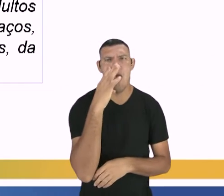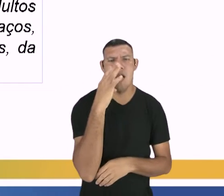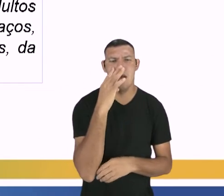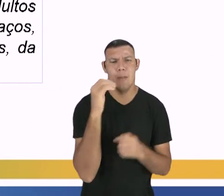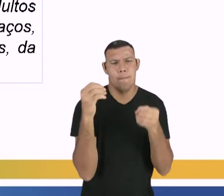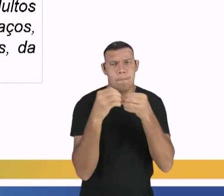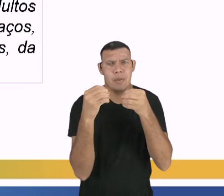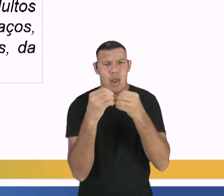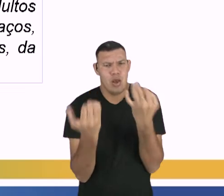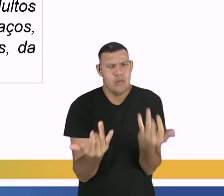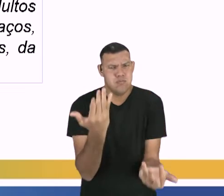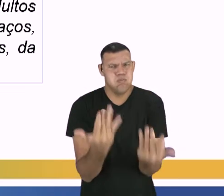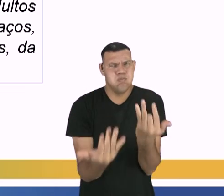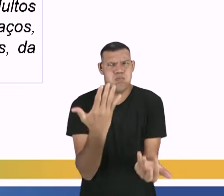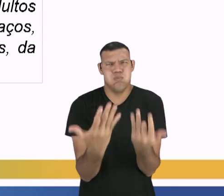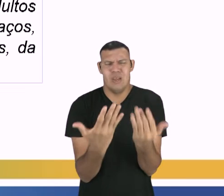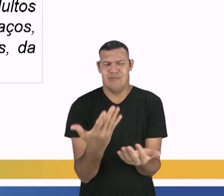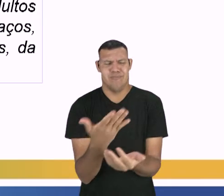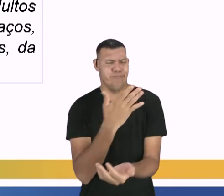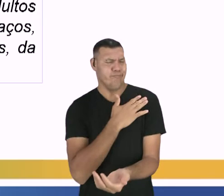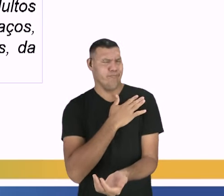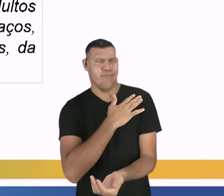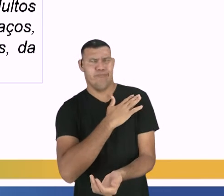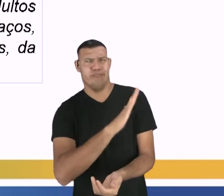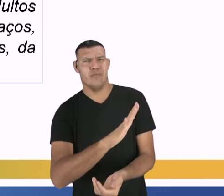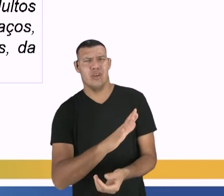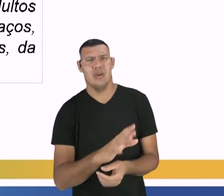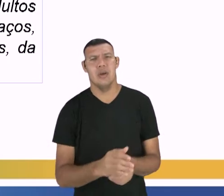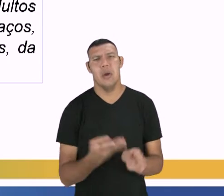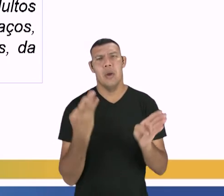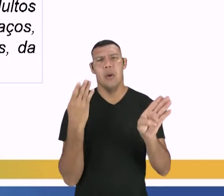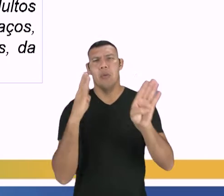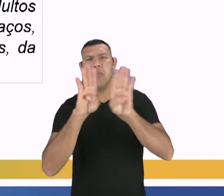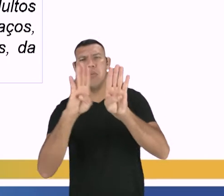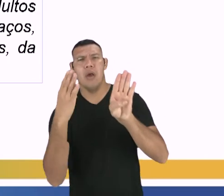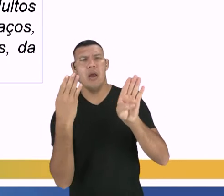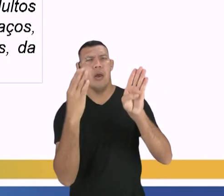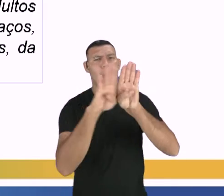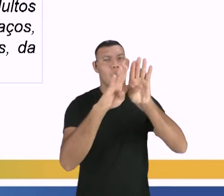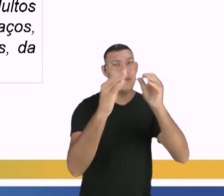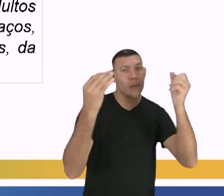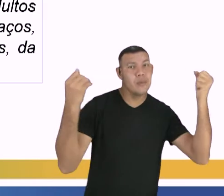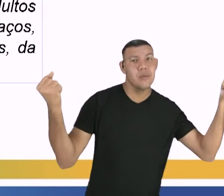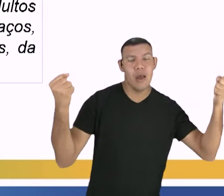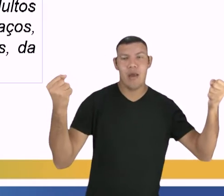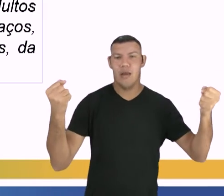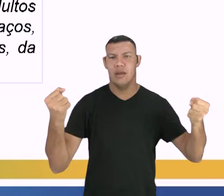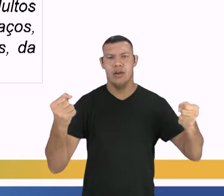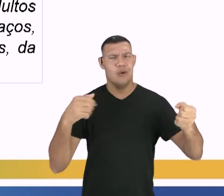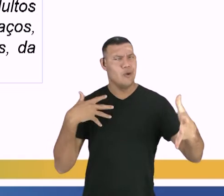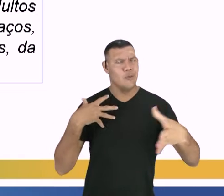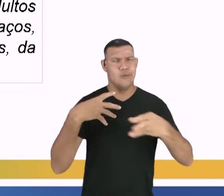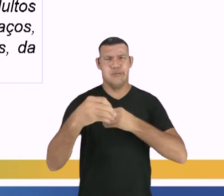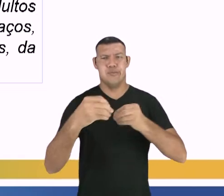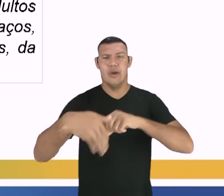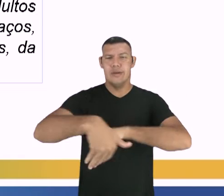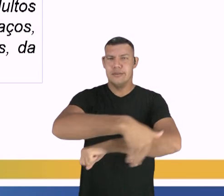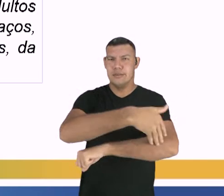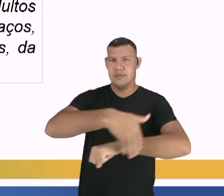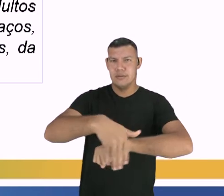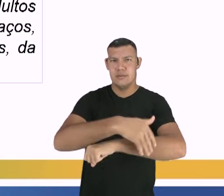perto. Não se contentavam com as portas e janelas, fugiam para a rua,